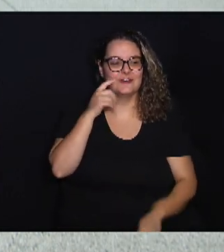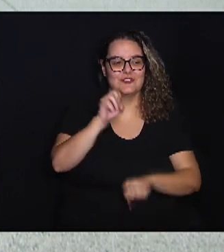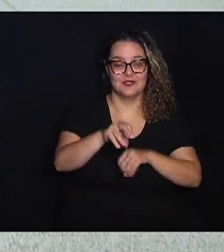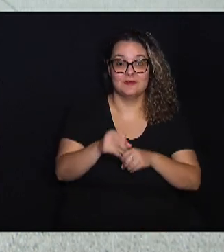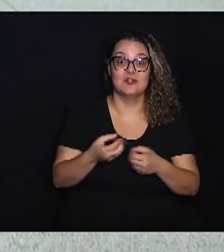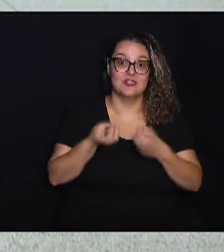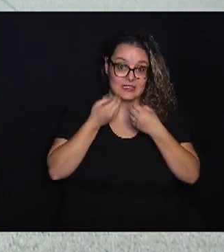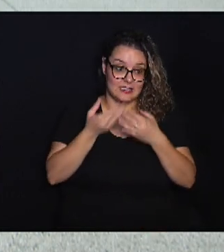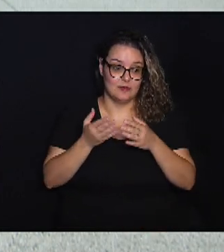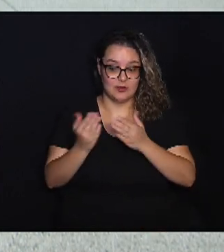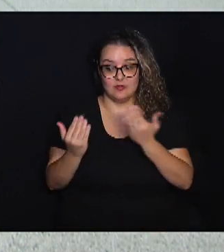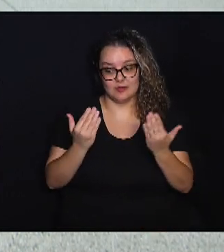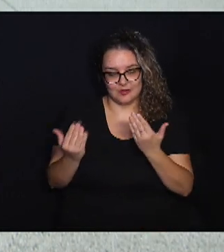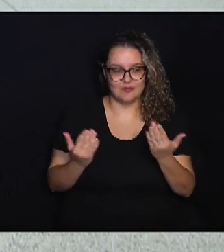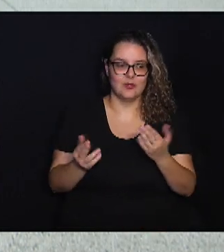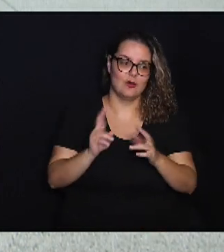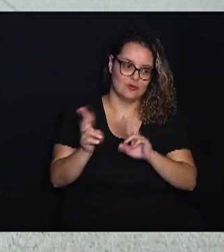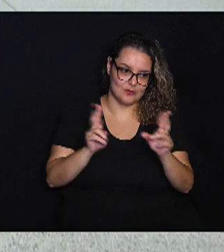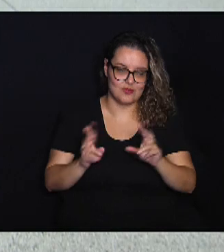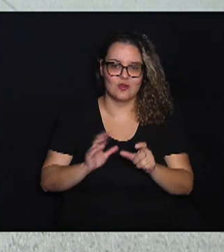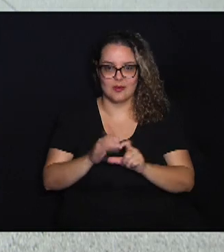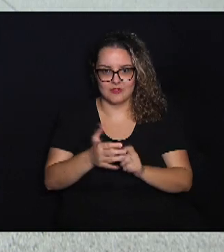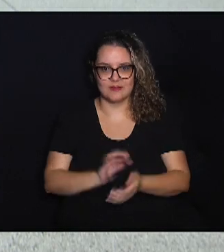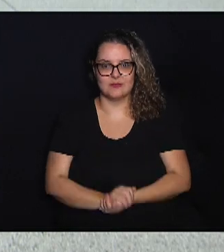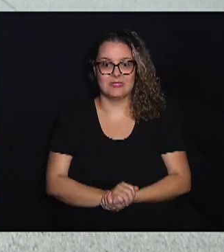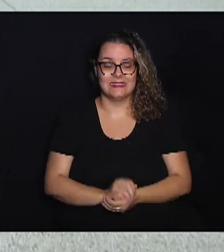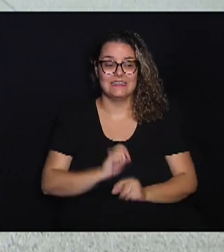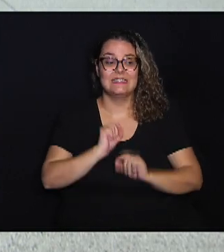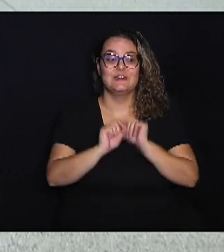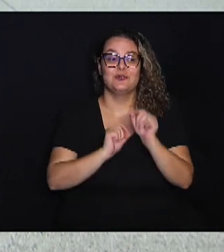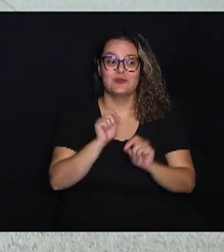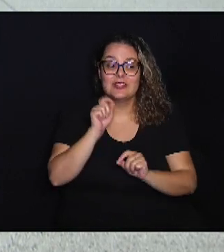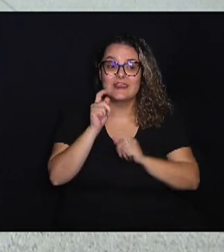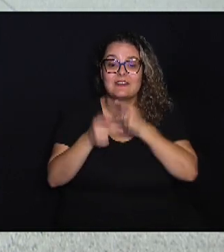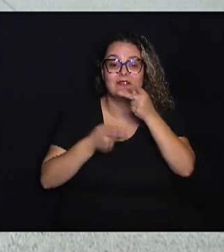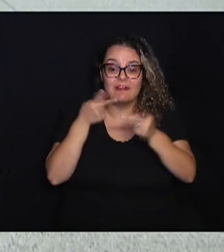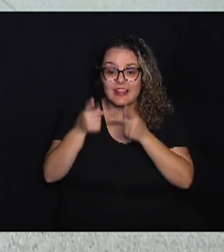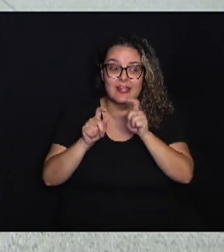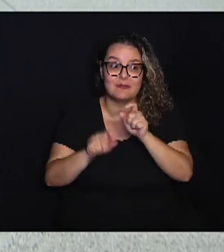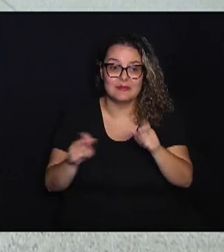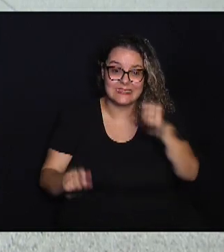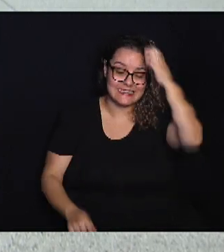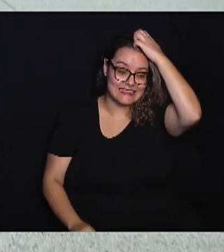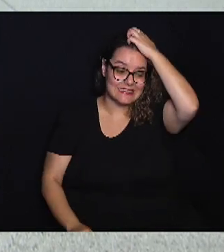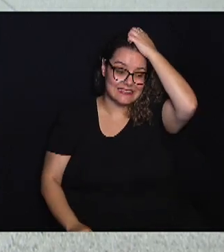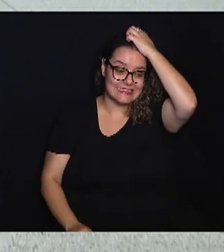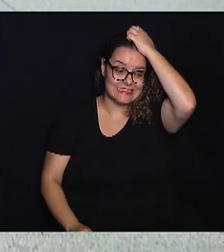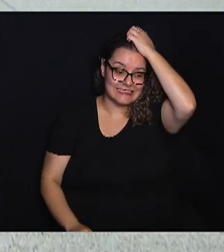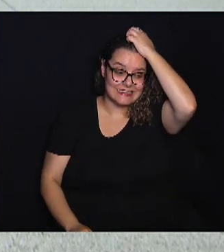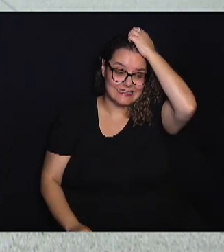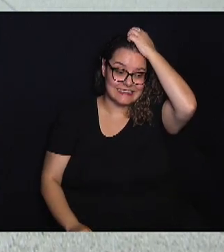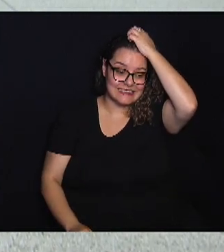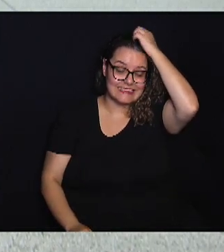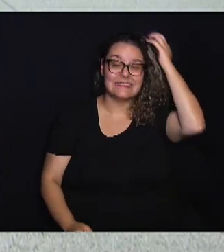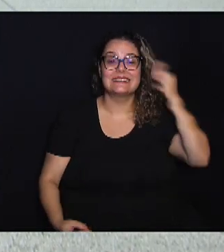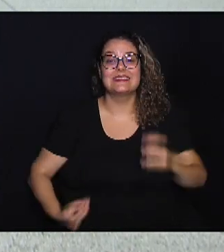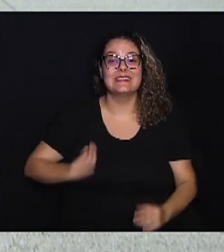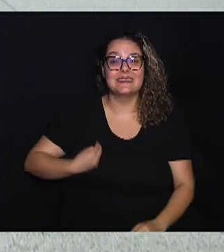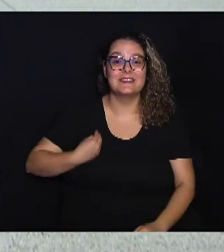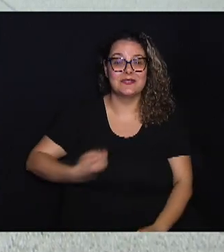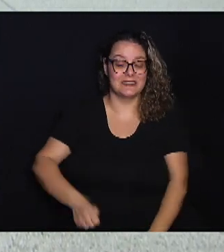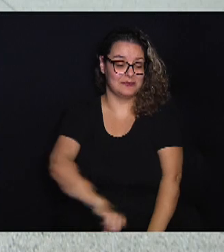traçar esse comparativo. O que falar para essa galerinha aí, Bernardo, que está vivenciando esse momento, indo para o ensino